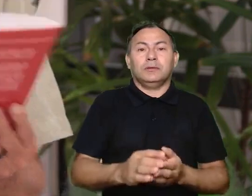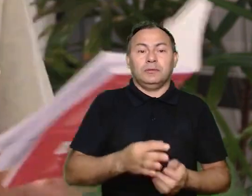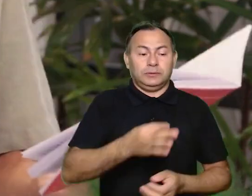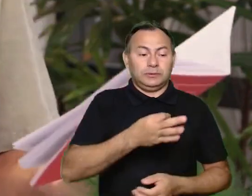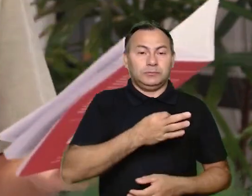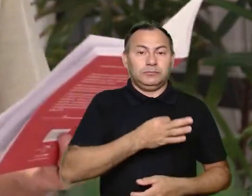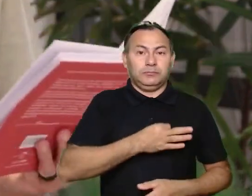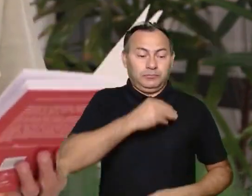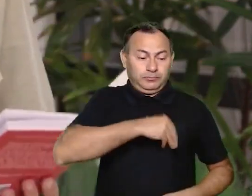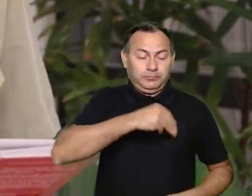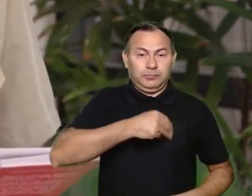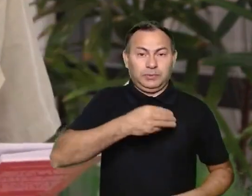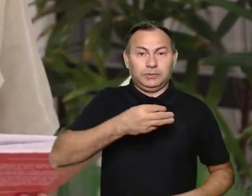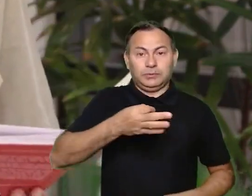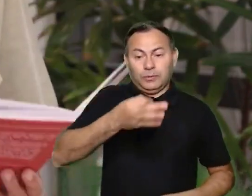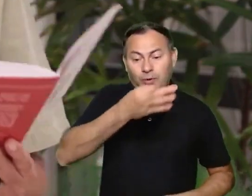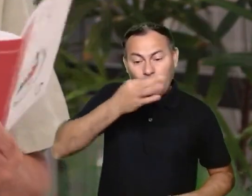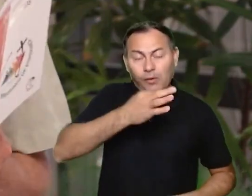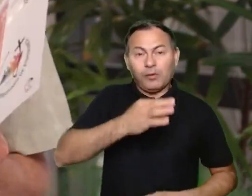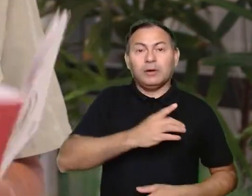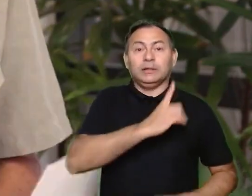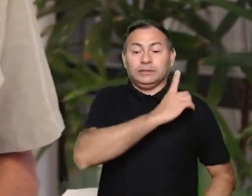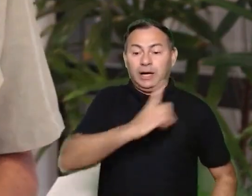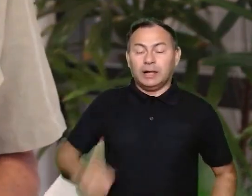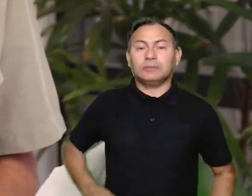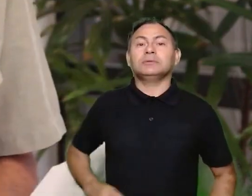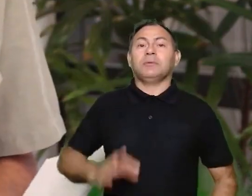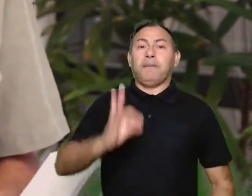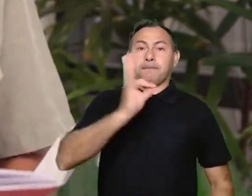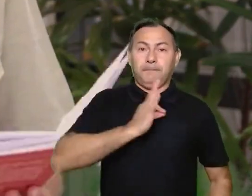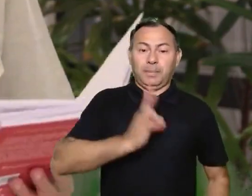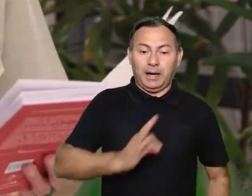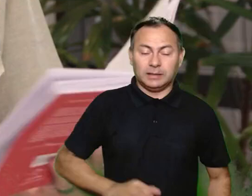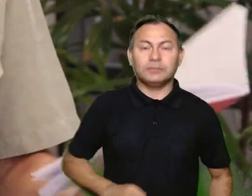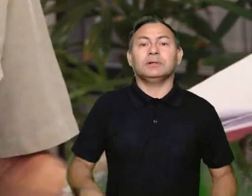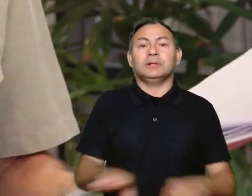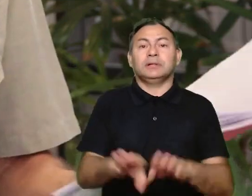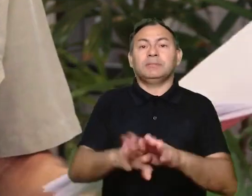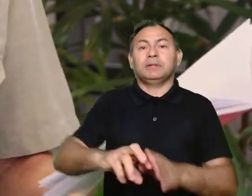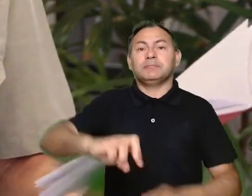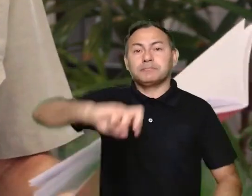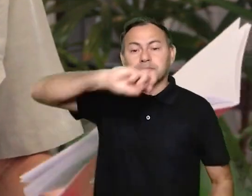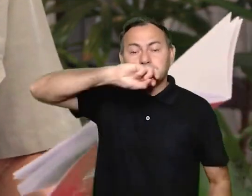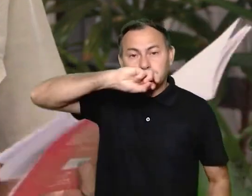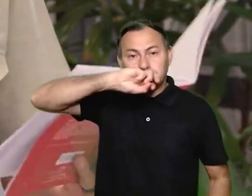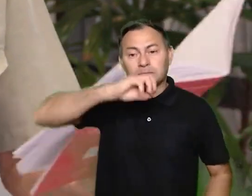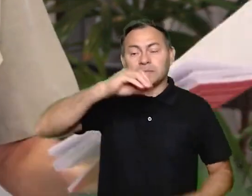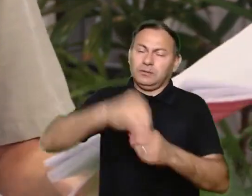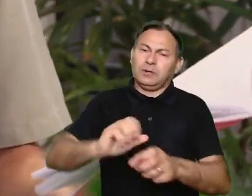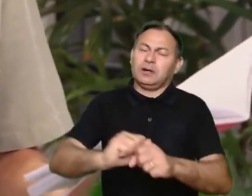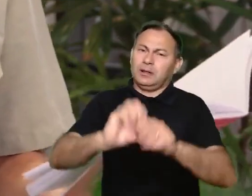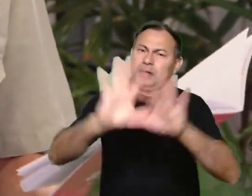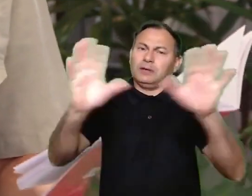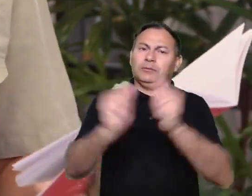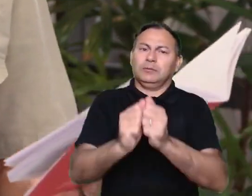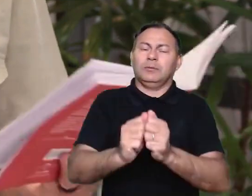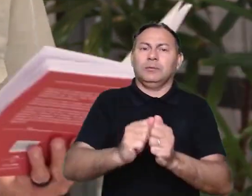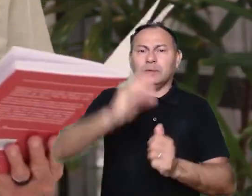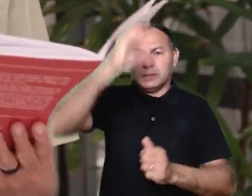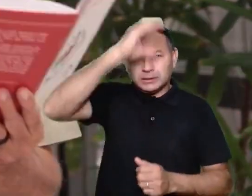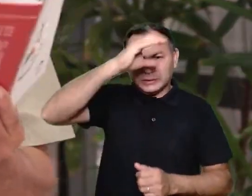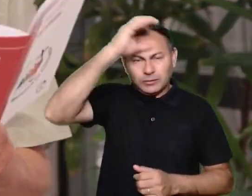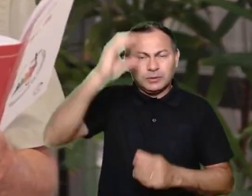os ministros ordenados, diáconos, presbíteros e os bispos, incluindo, claro,